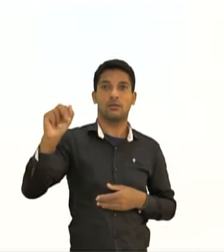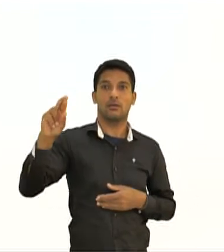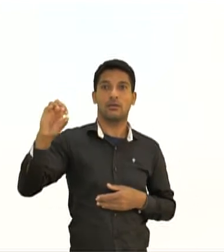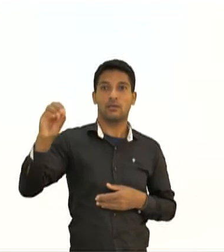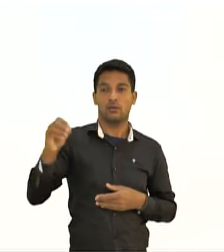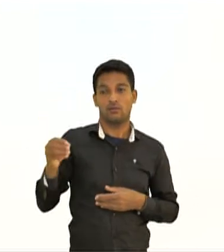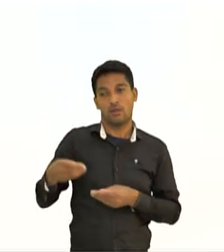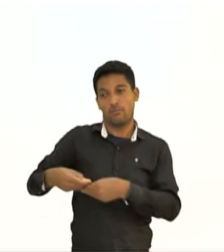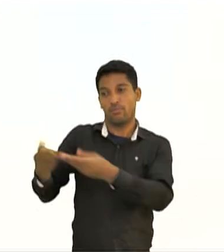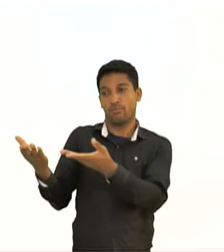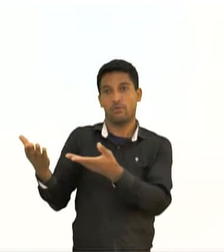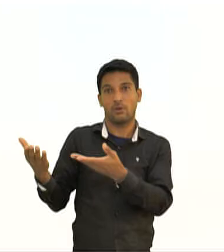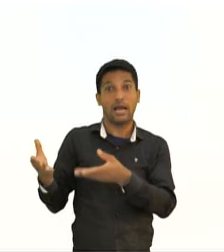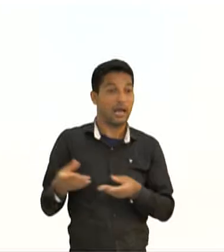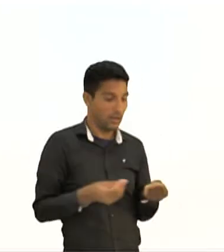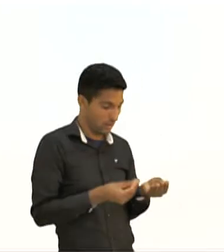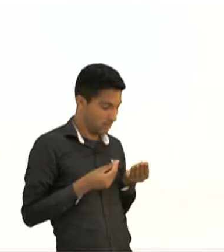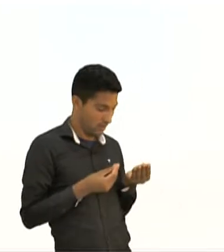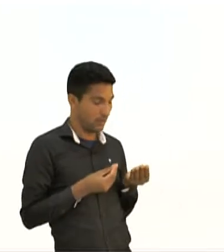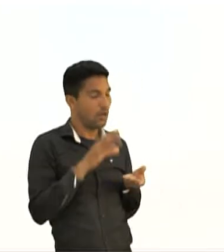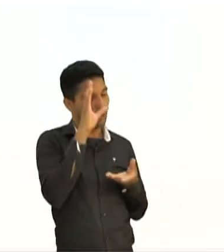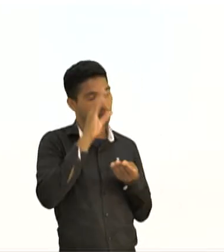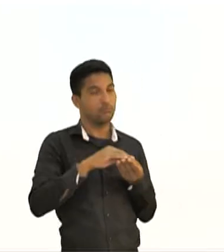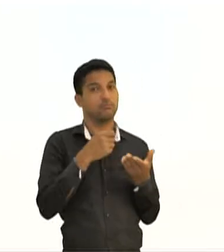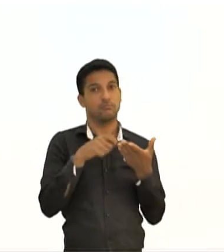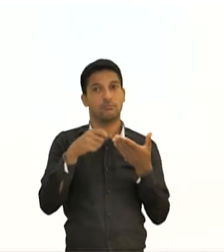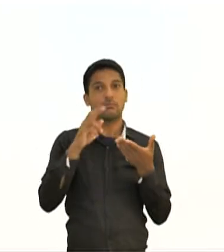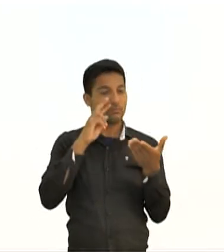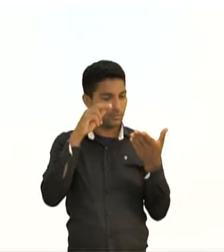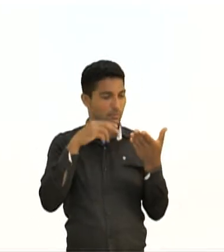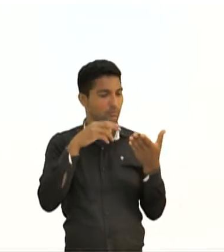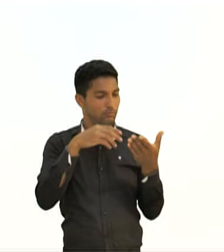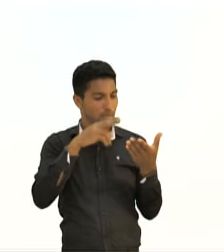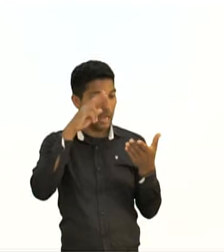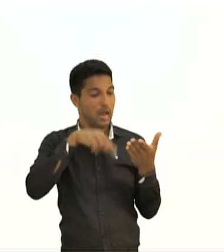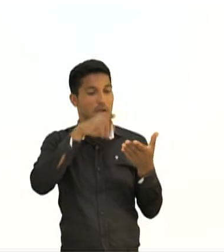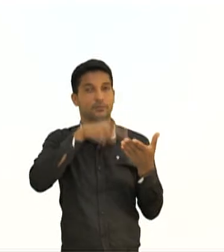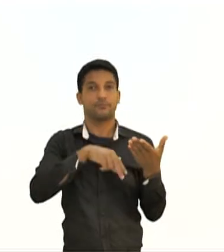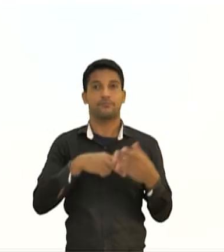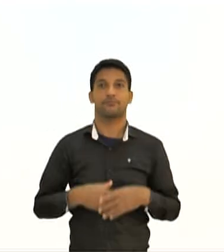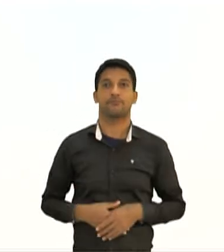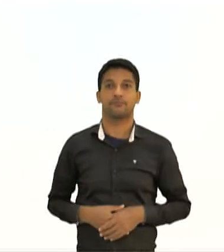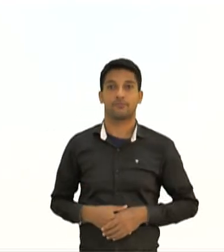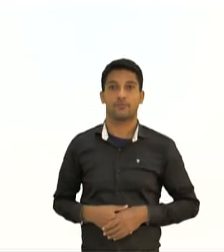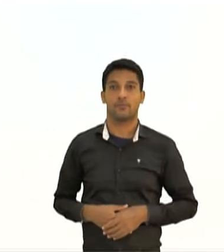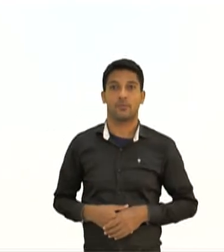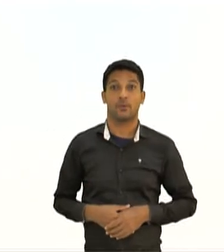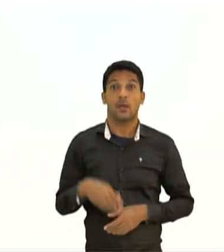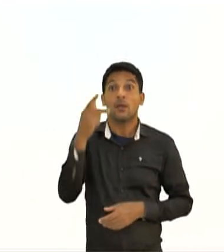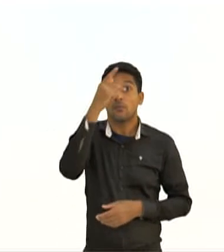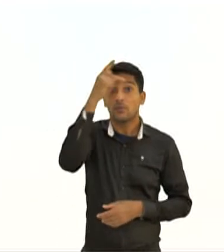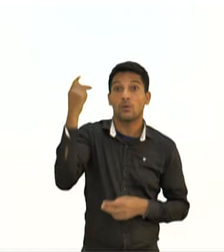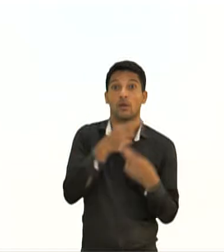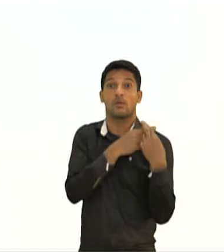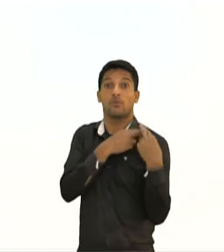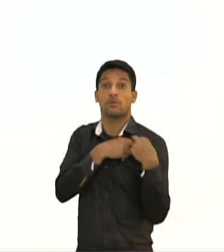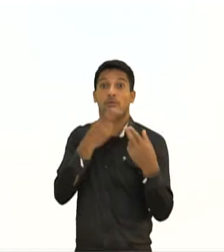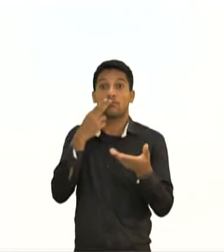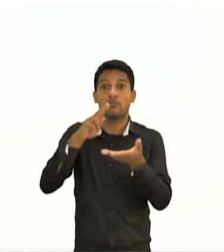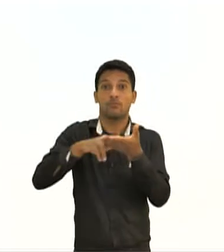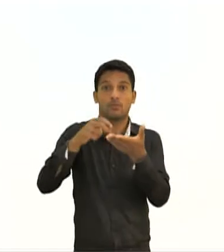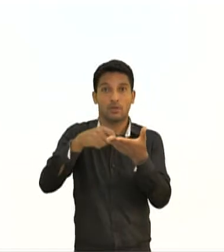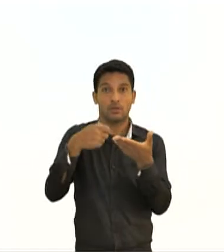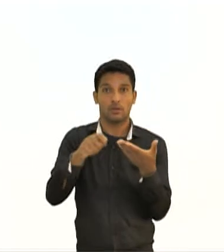como que a pessoa aqui que elaborou a carta fez o desfecho? No aguardo, né, de uma resposta para esta reclamação,